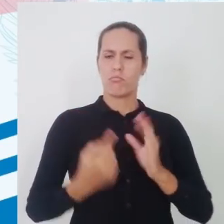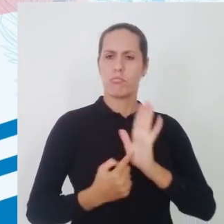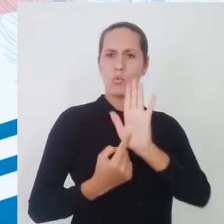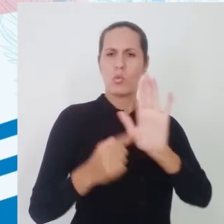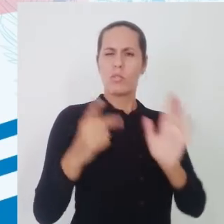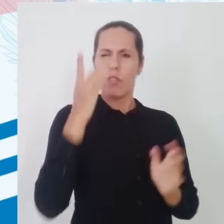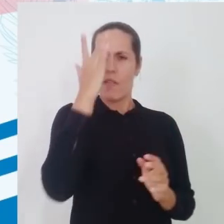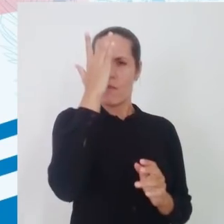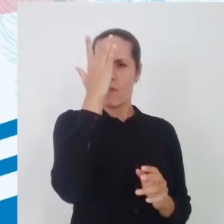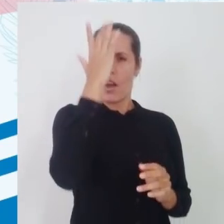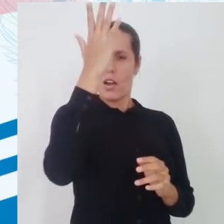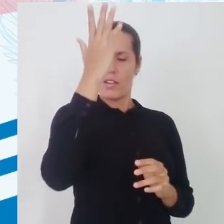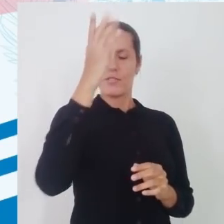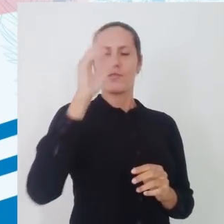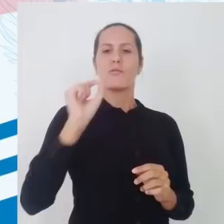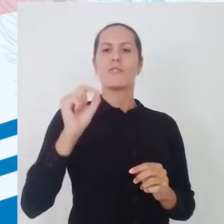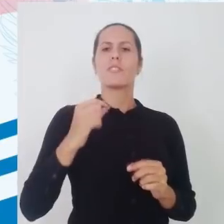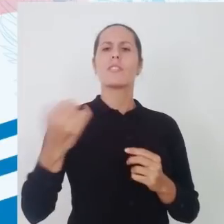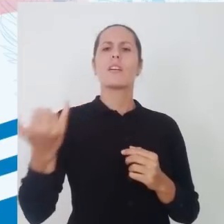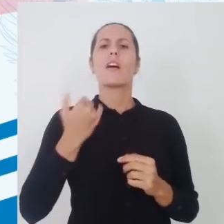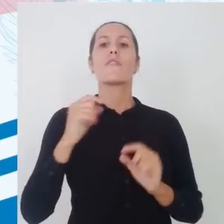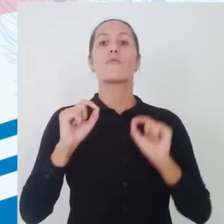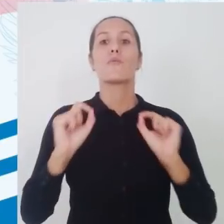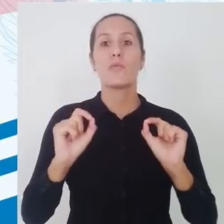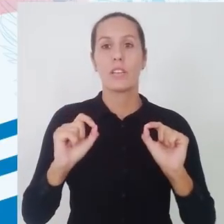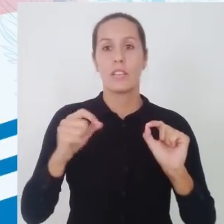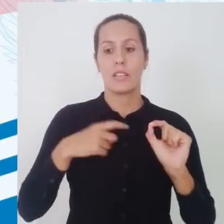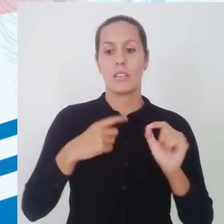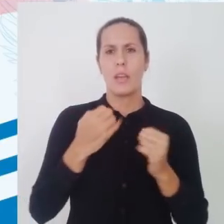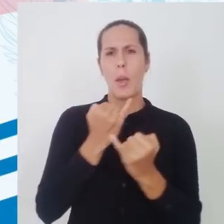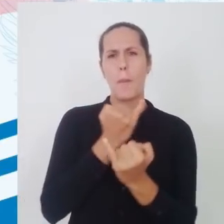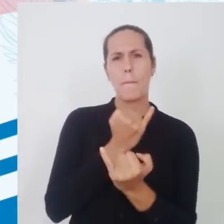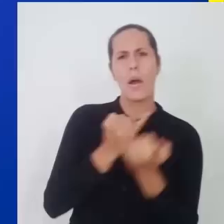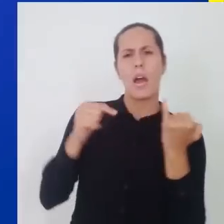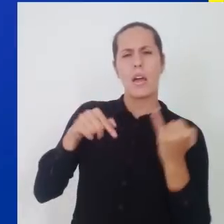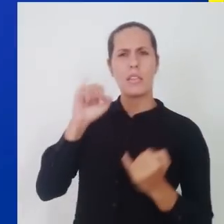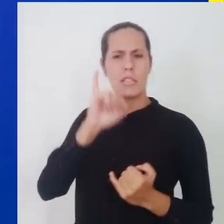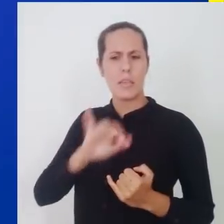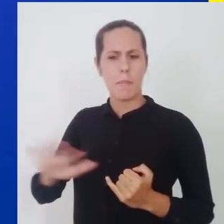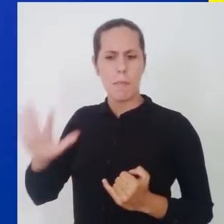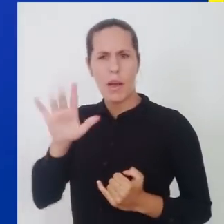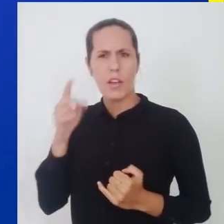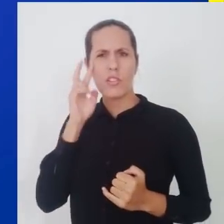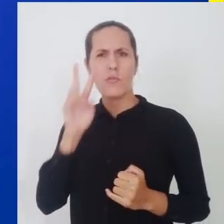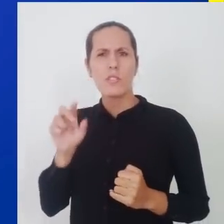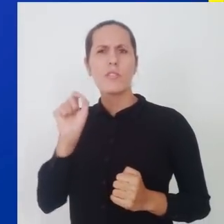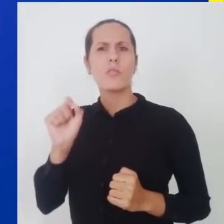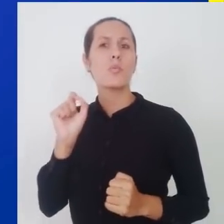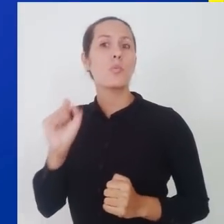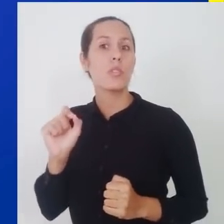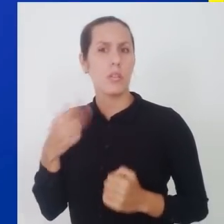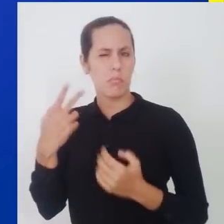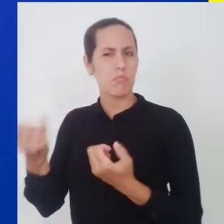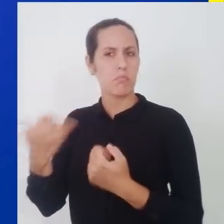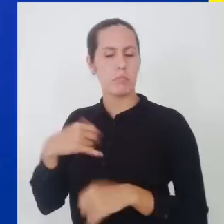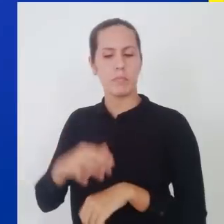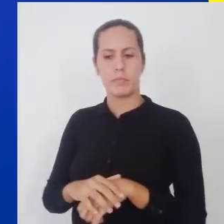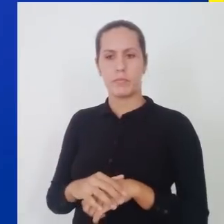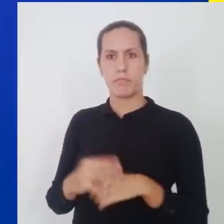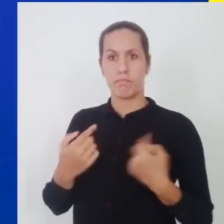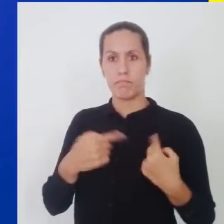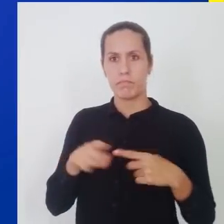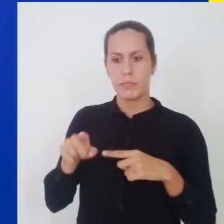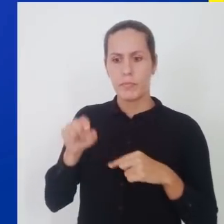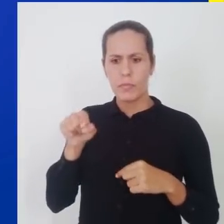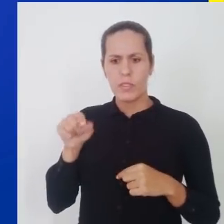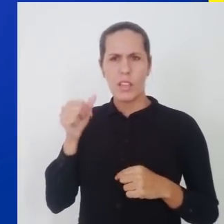fácil aparentemente, que consiste apenas em me dizer o que é que está aparecendo nessa imagem aí que vocês vão ver agora. Você está vendo uma